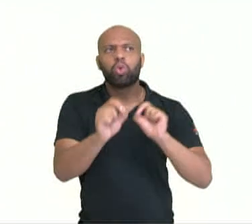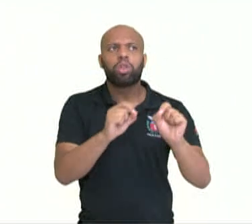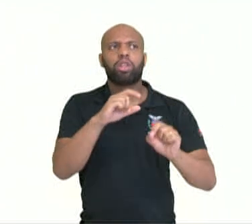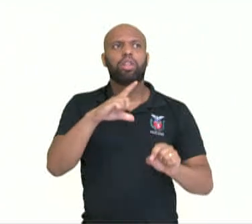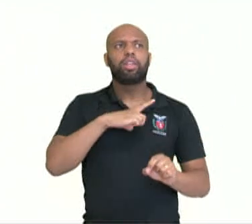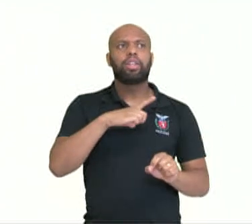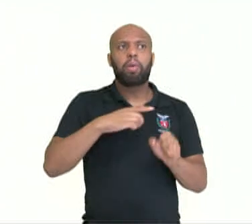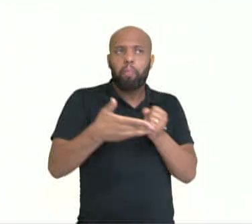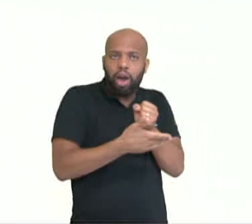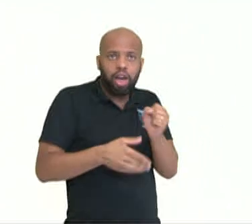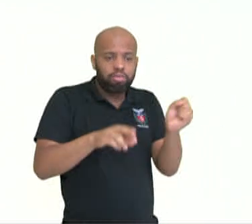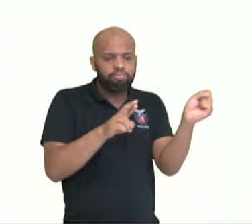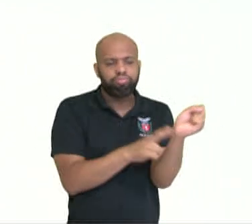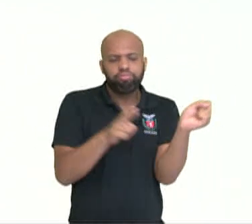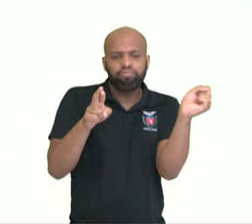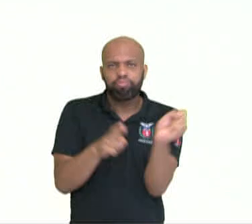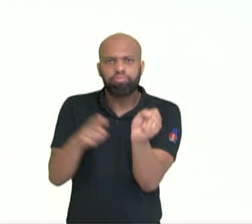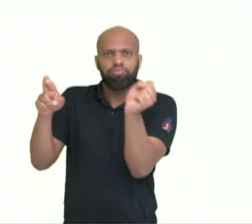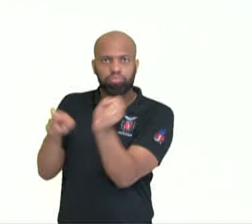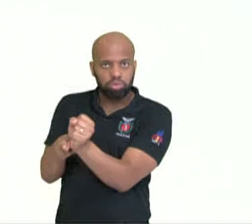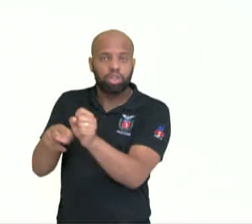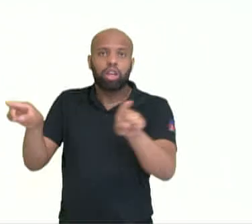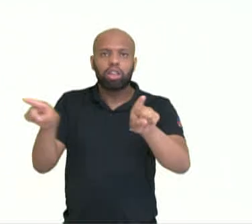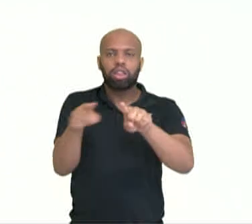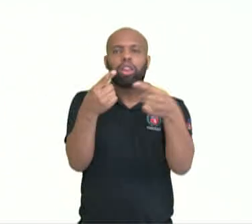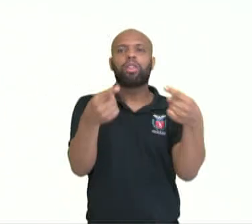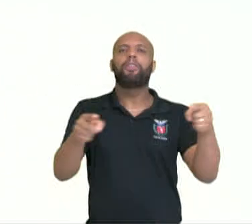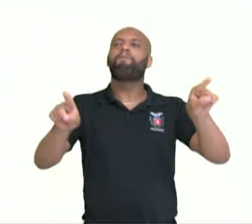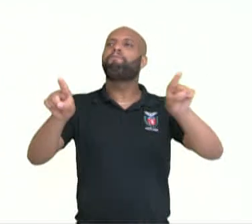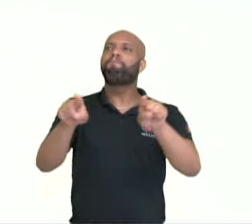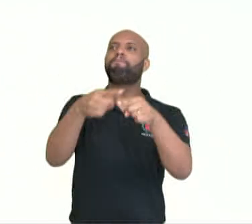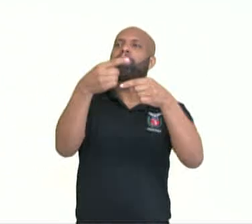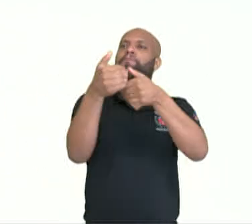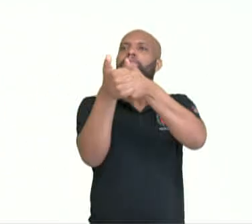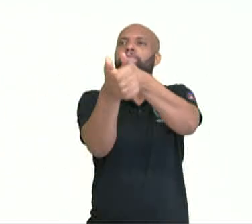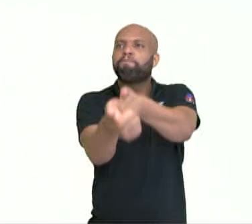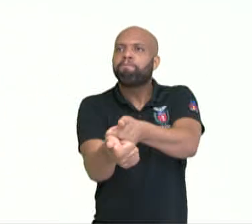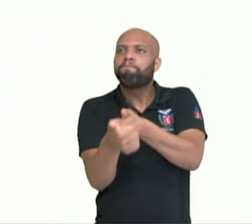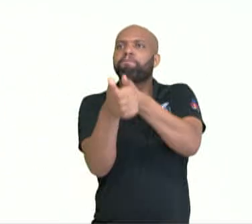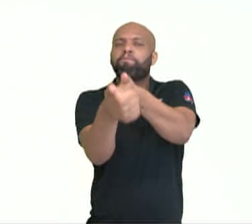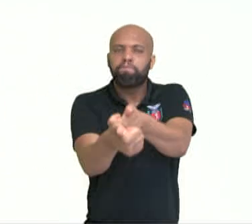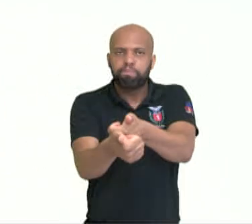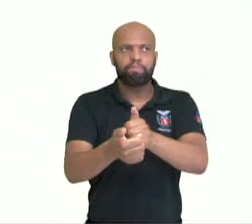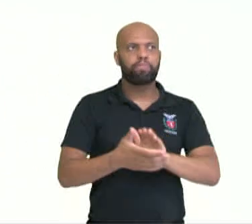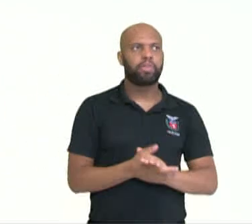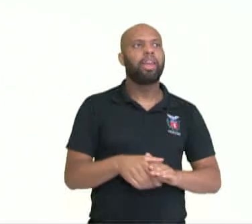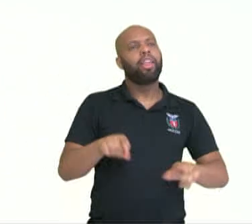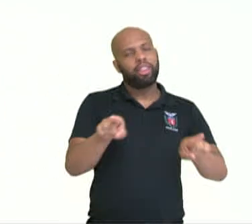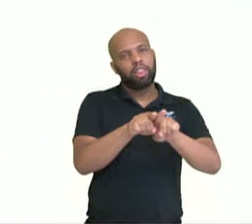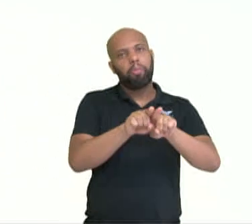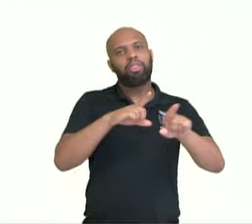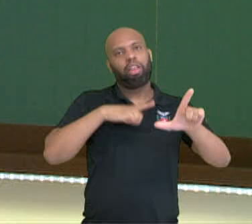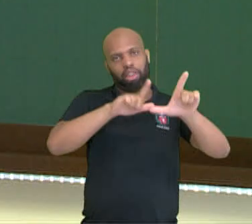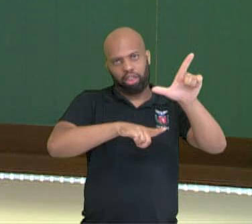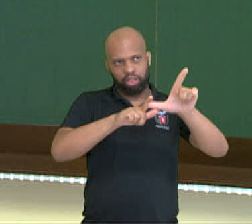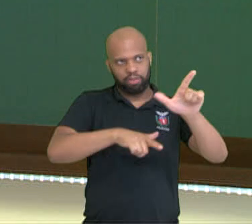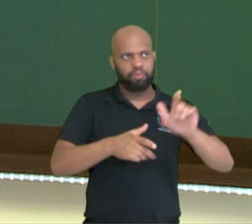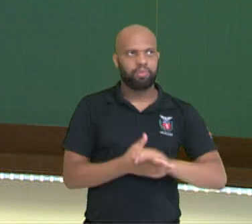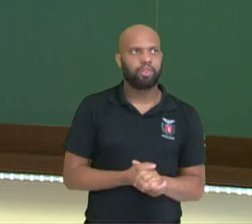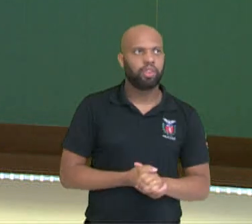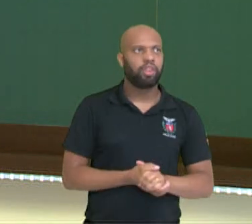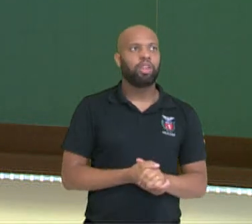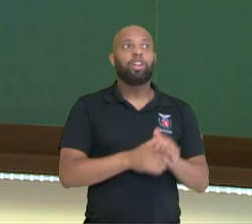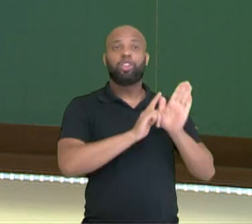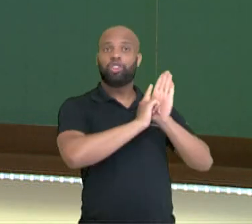música ela é só ritmo e melodia. Fácil, né? E tem a letra também, não pode esquecer.